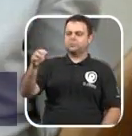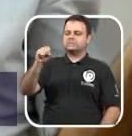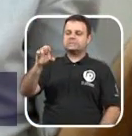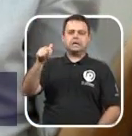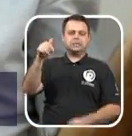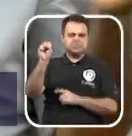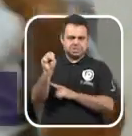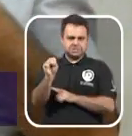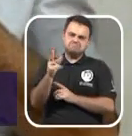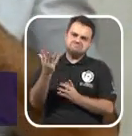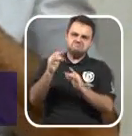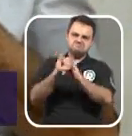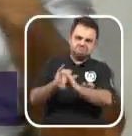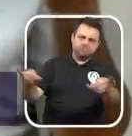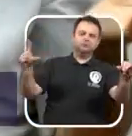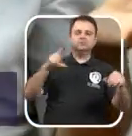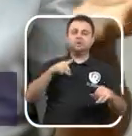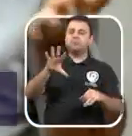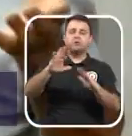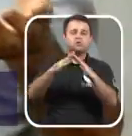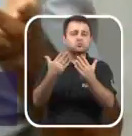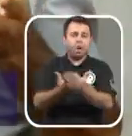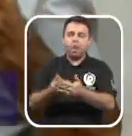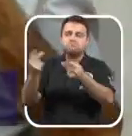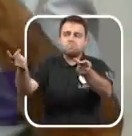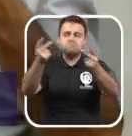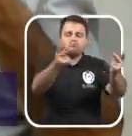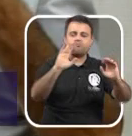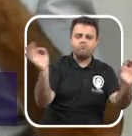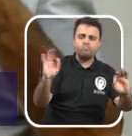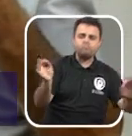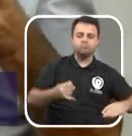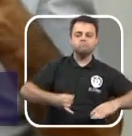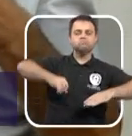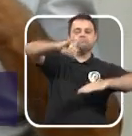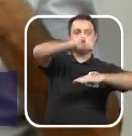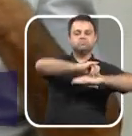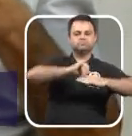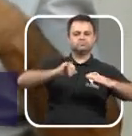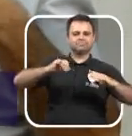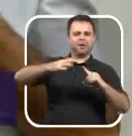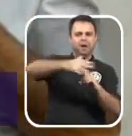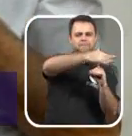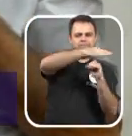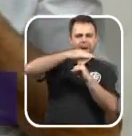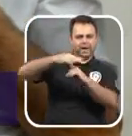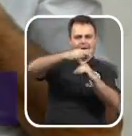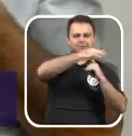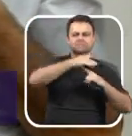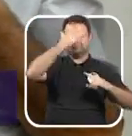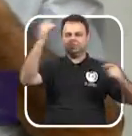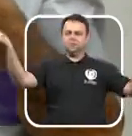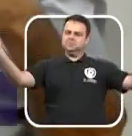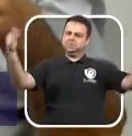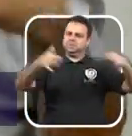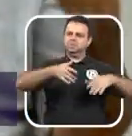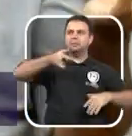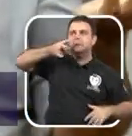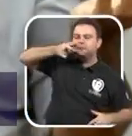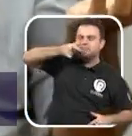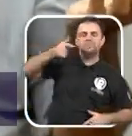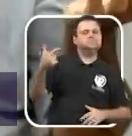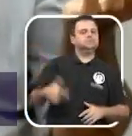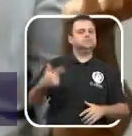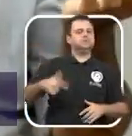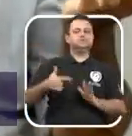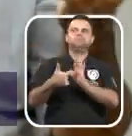não tem uma programação de praças públicas, não forma... Tem que ter política de formação de público, de produção de conteúdo, de circulação. Quem faz um trabalho